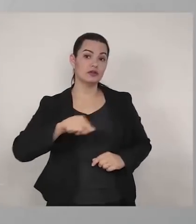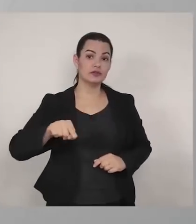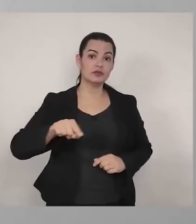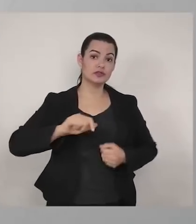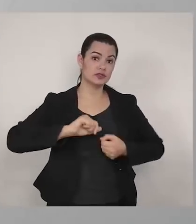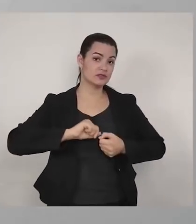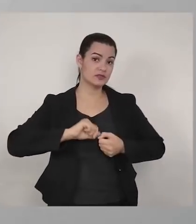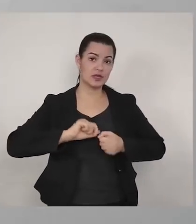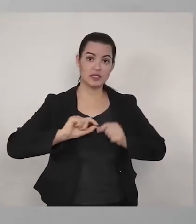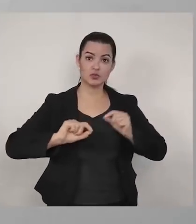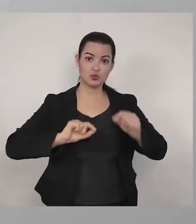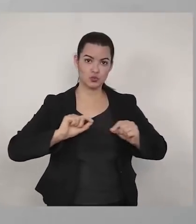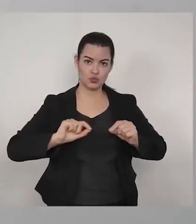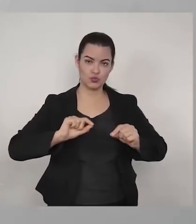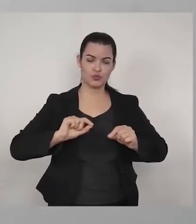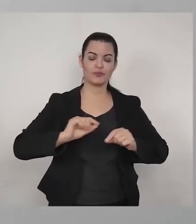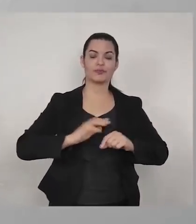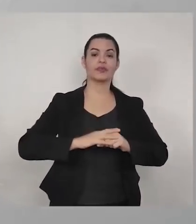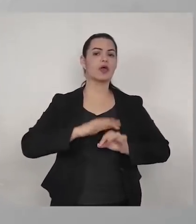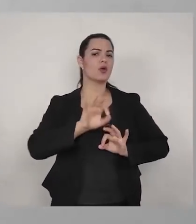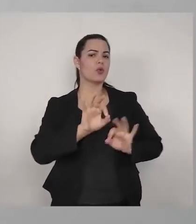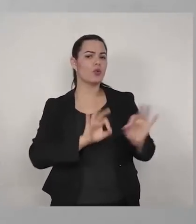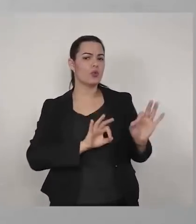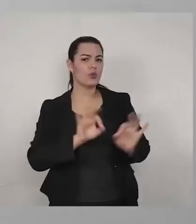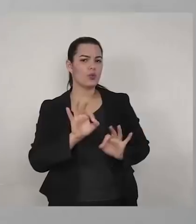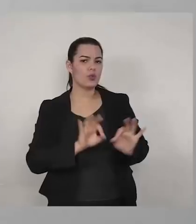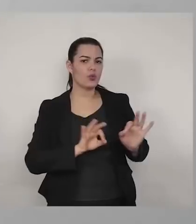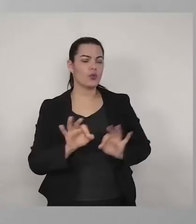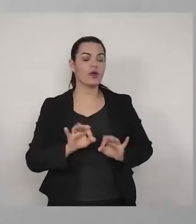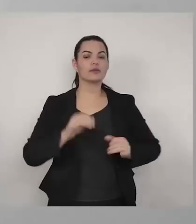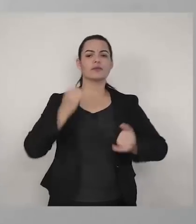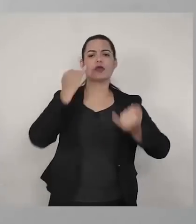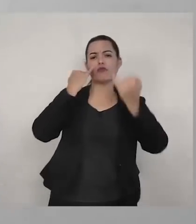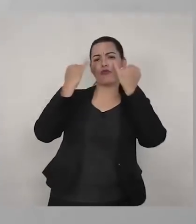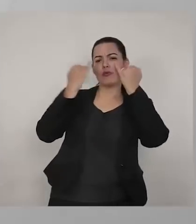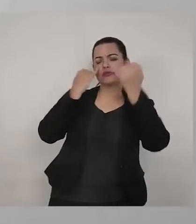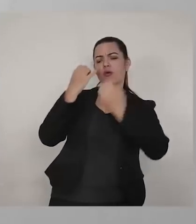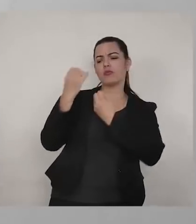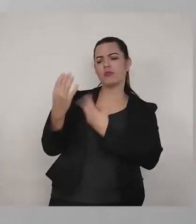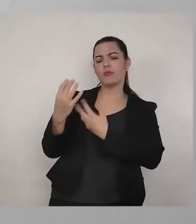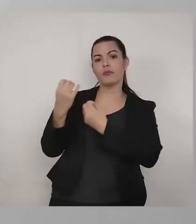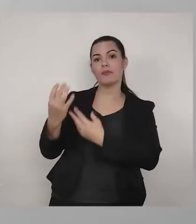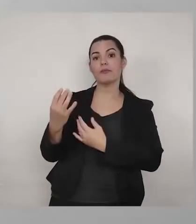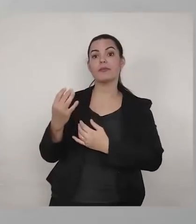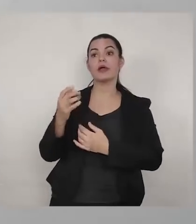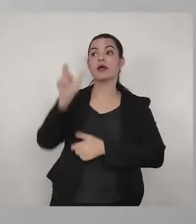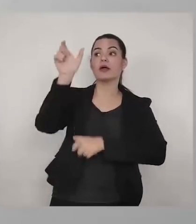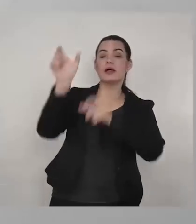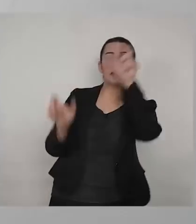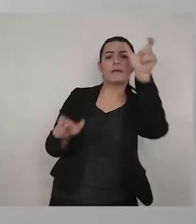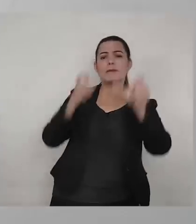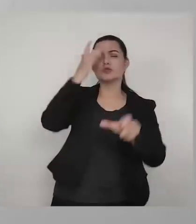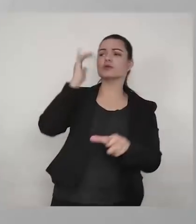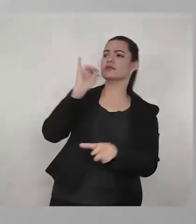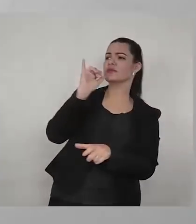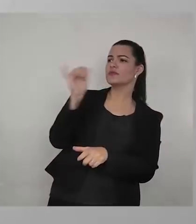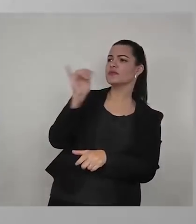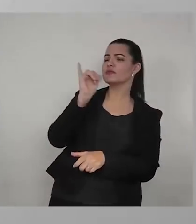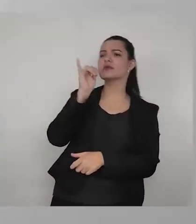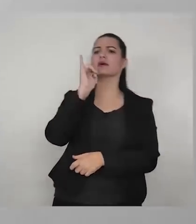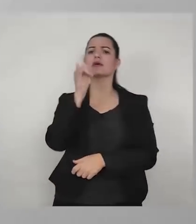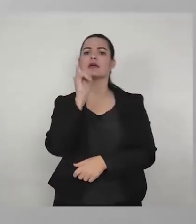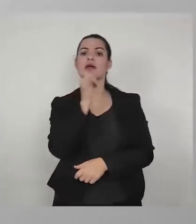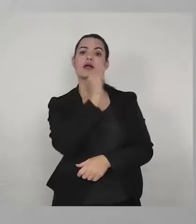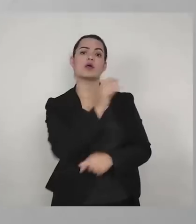vocês possam ir organizando essas informações, contando para as pessoas um pouco da história